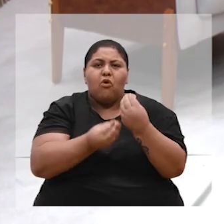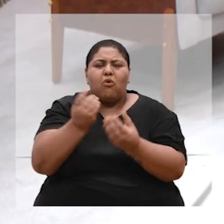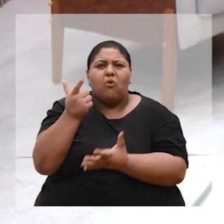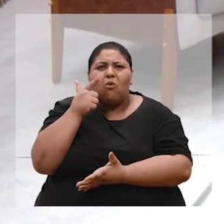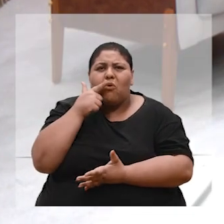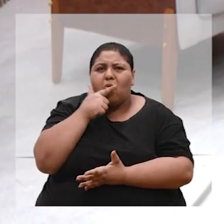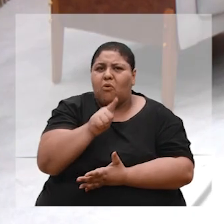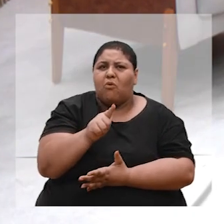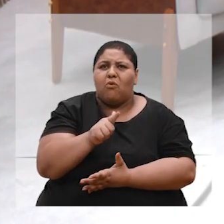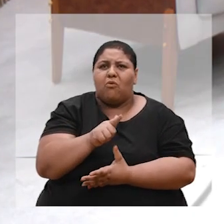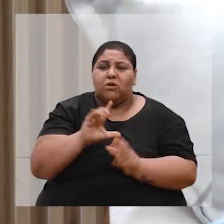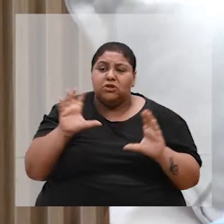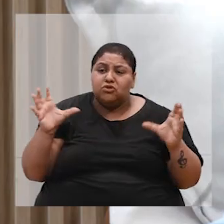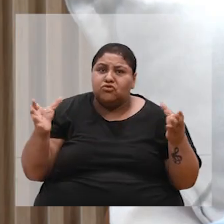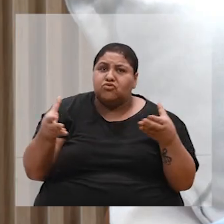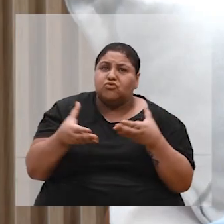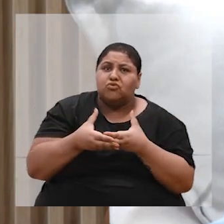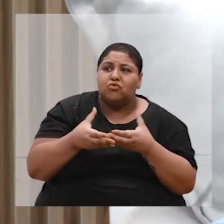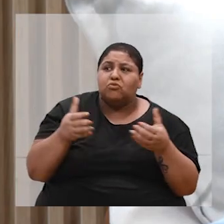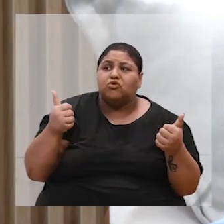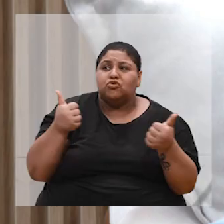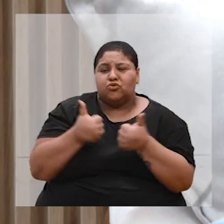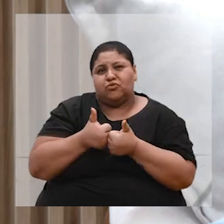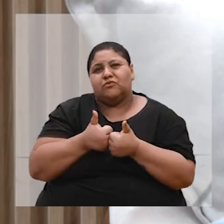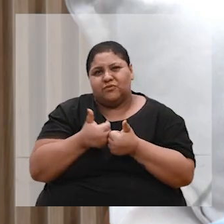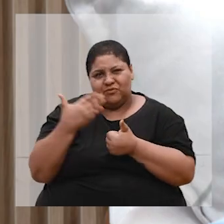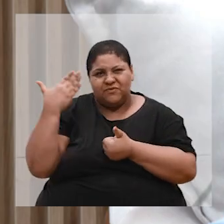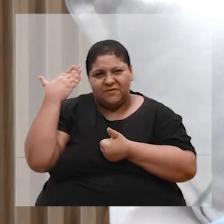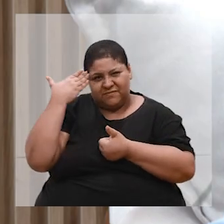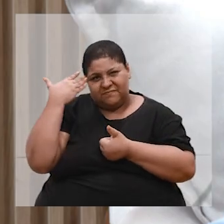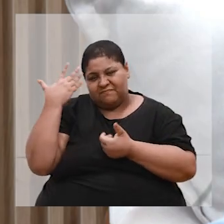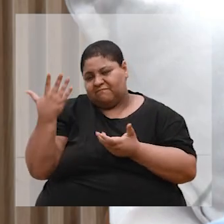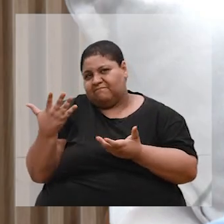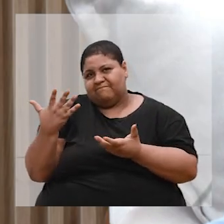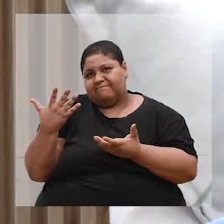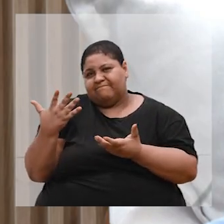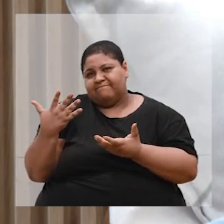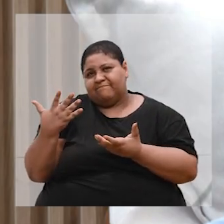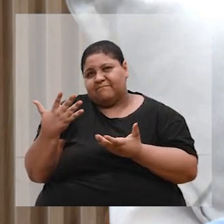como dar conta dessa rede junto? Sabe?